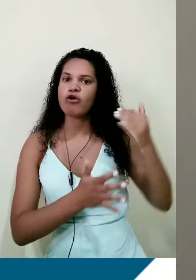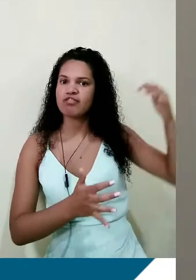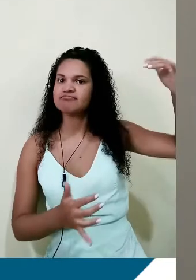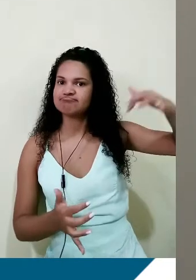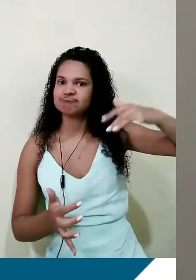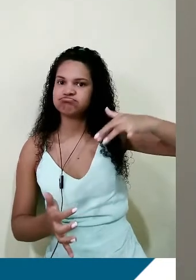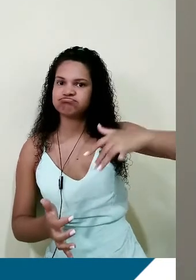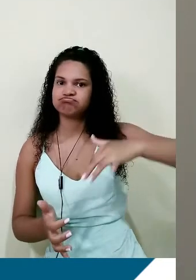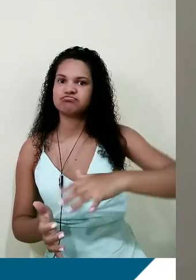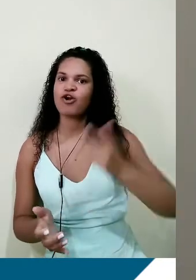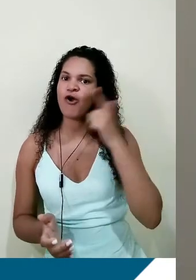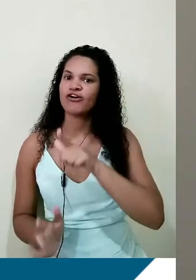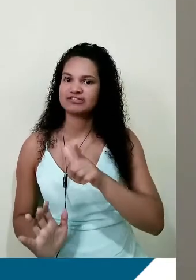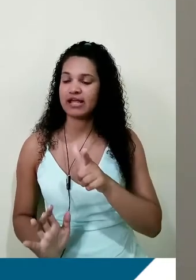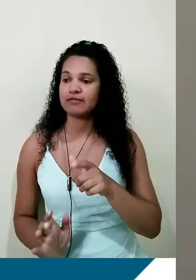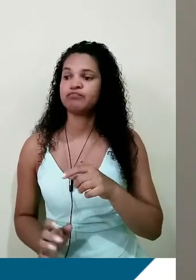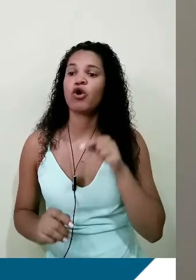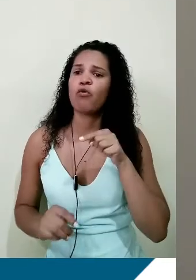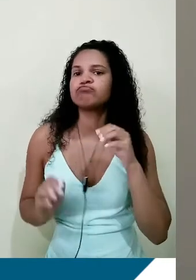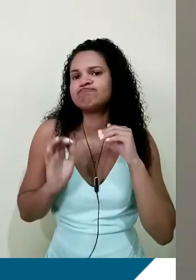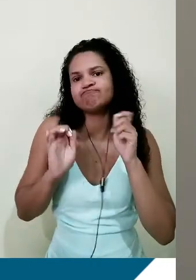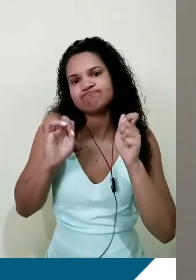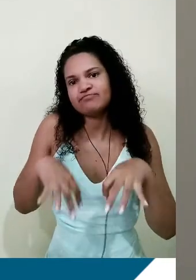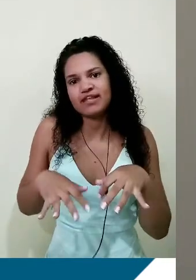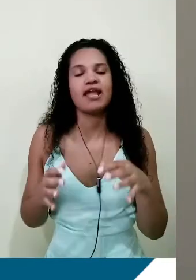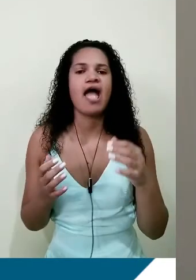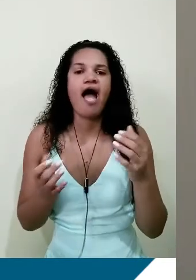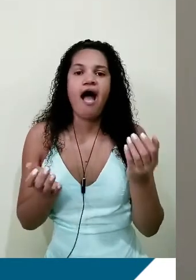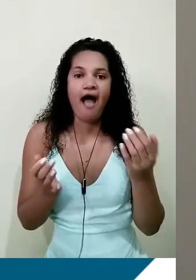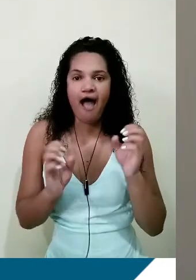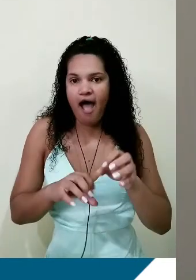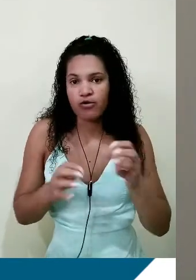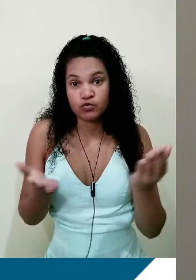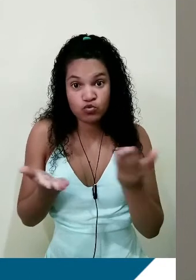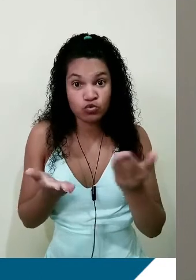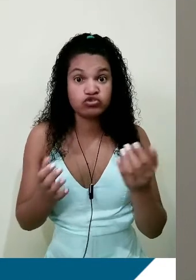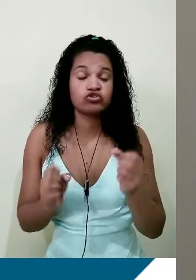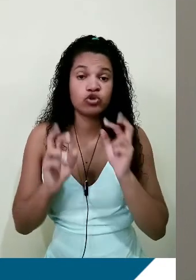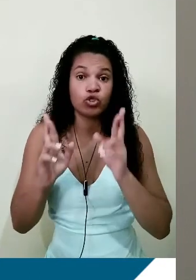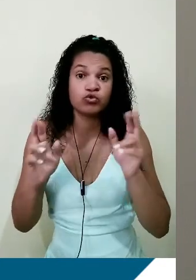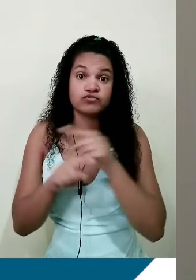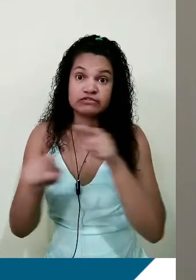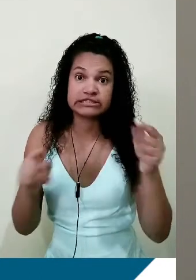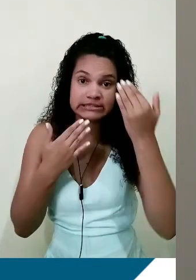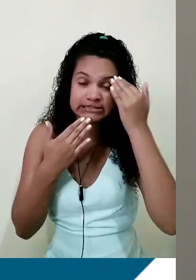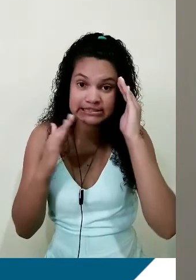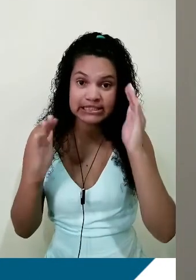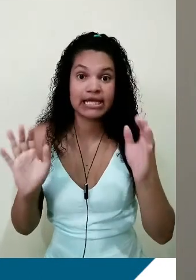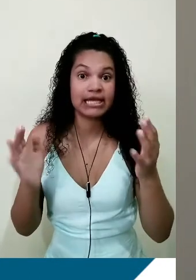de hoje. Eu espero que vocês tenham entendido. Caso tenham tido dúvidas, entrem em contato com